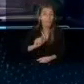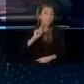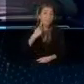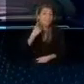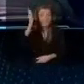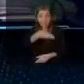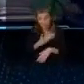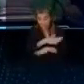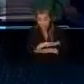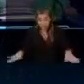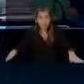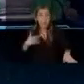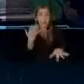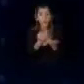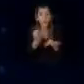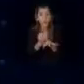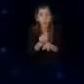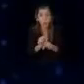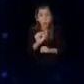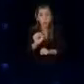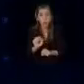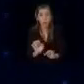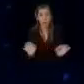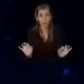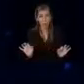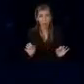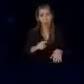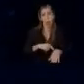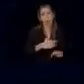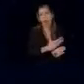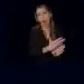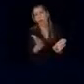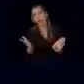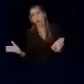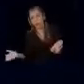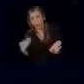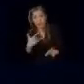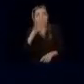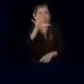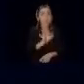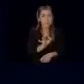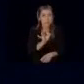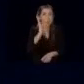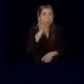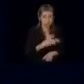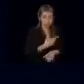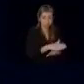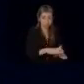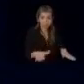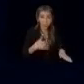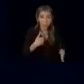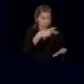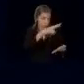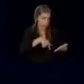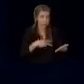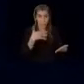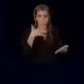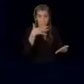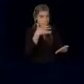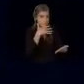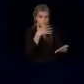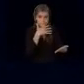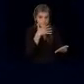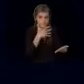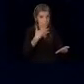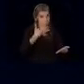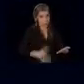viver tranquilo em paz você vê os Estados Unidos o que que tá acontecendo com biden é a mesma coisa el fosse hoje tranquilamente o